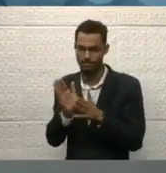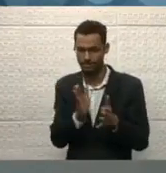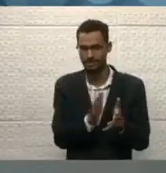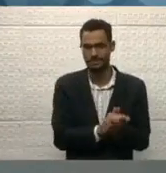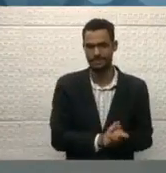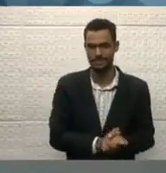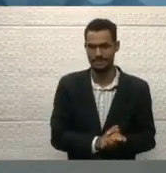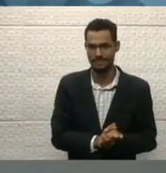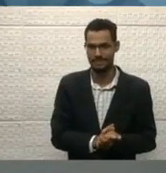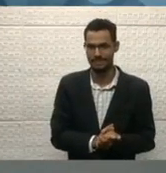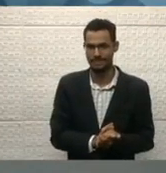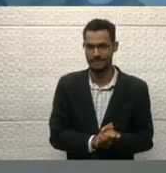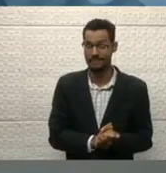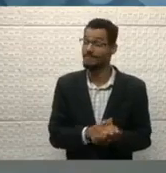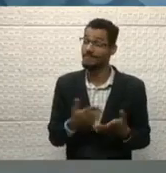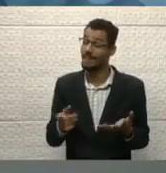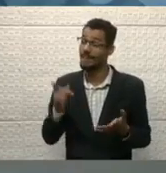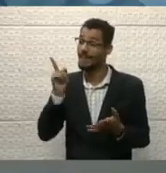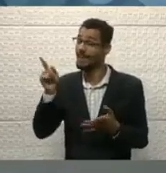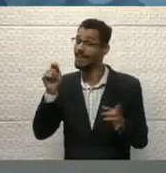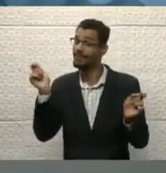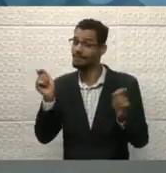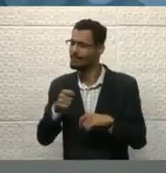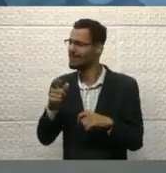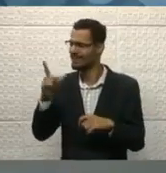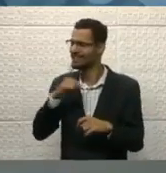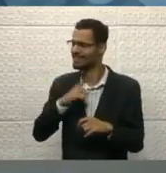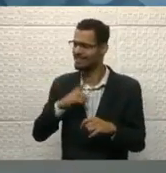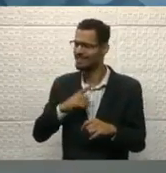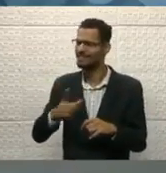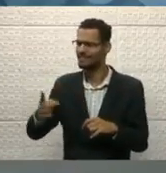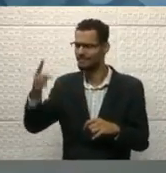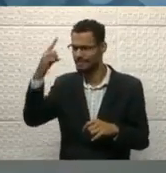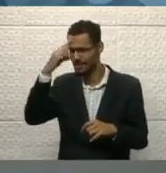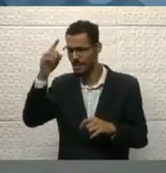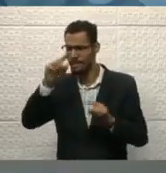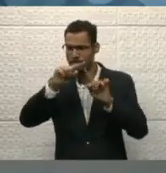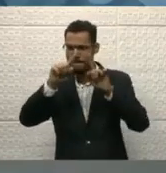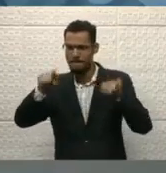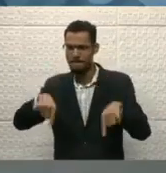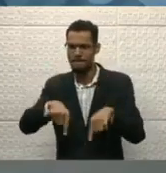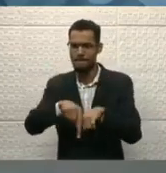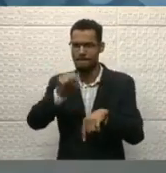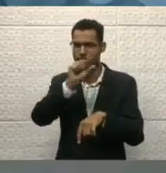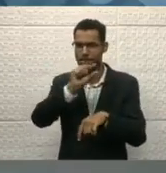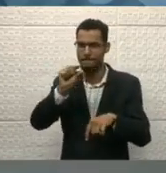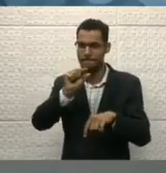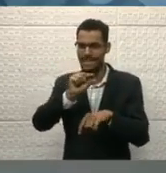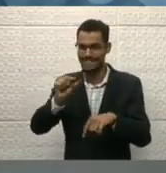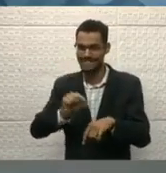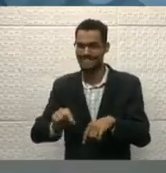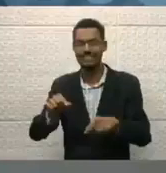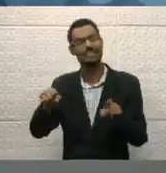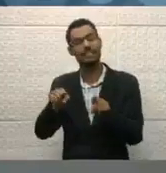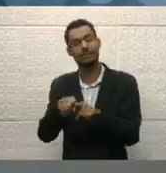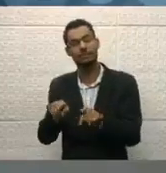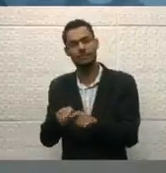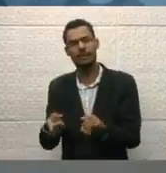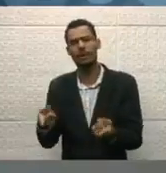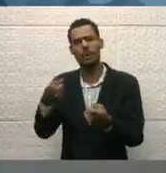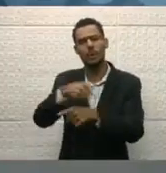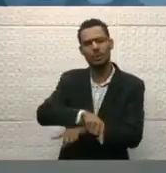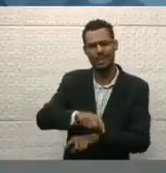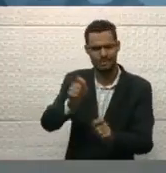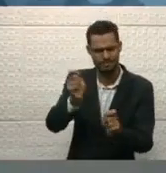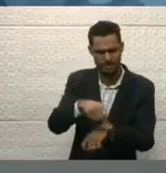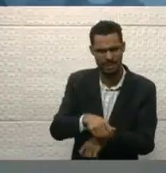reais. Então, essa é uma possibilidade de associação entre matriz e transformação. E o contrário, será que é